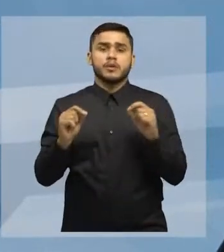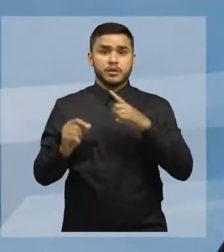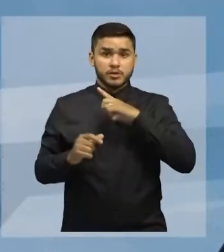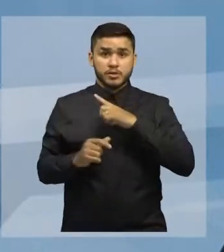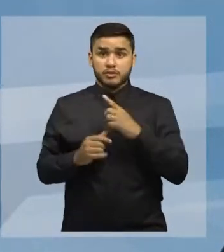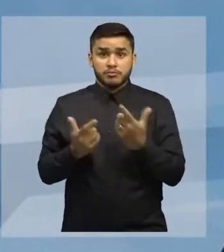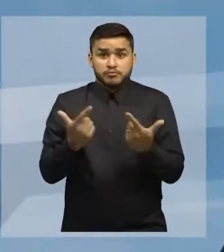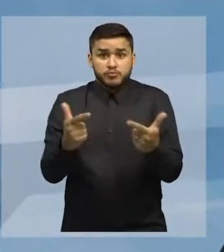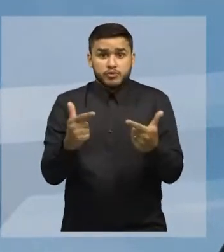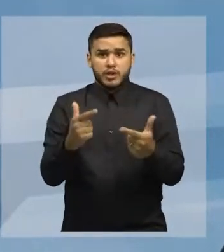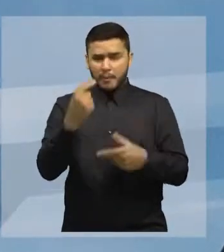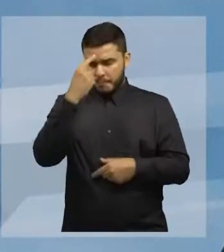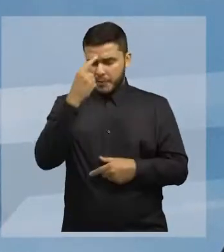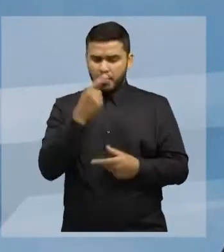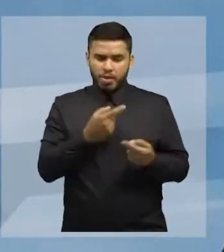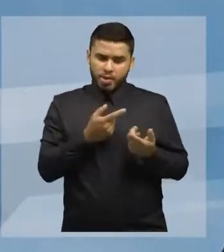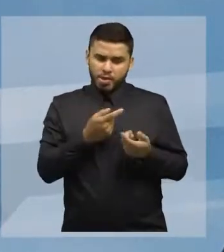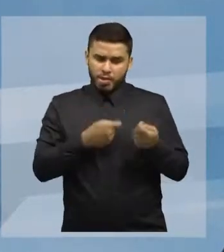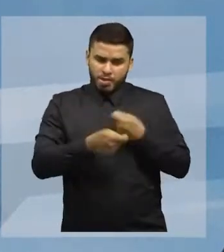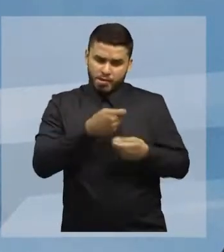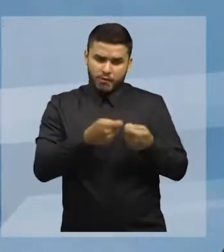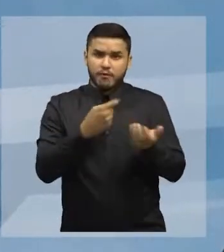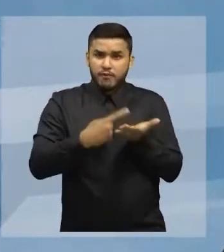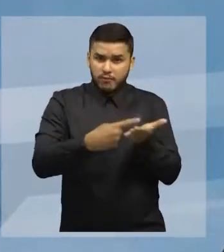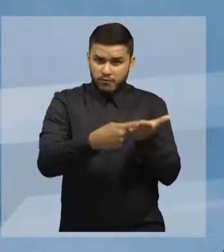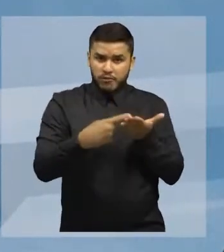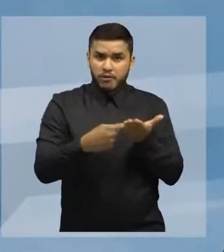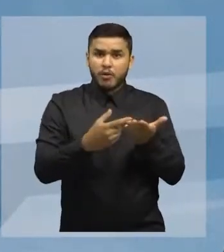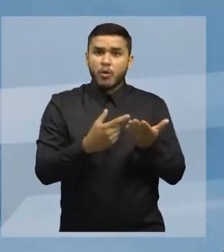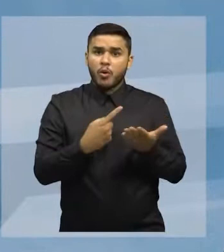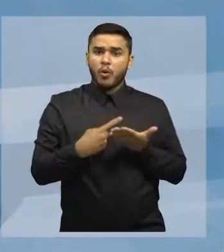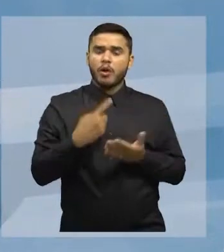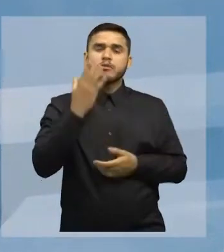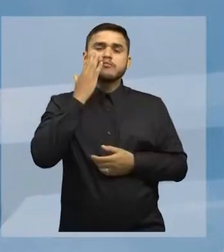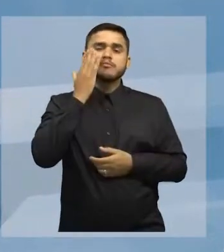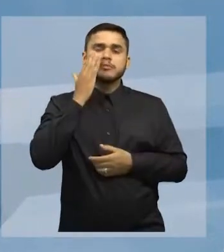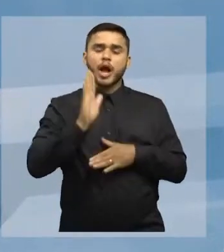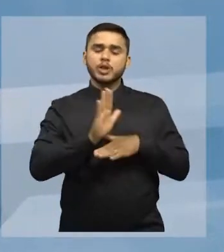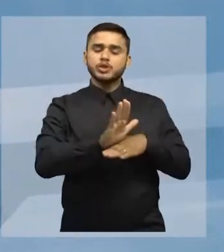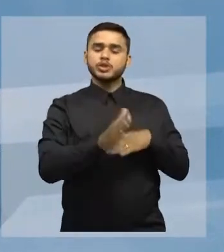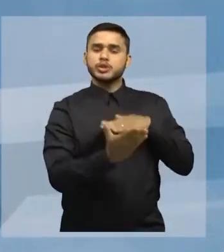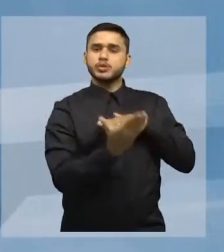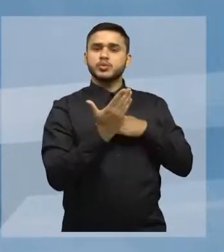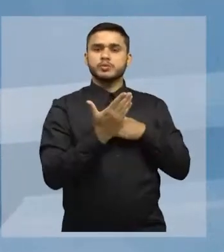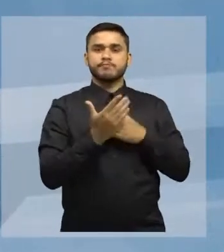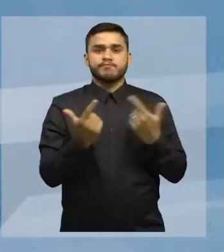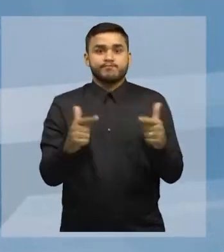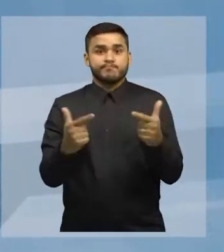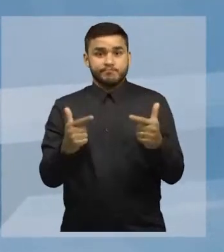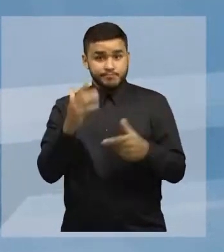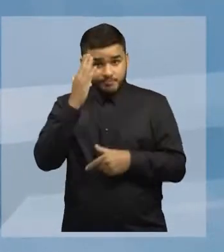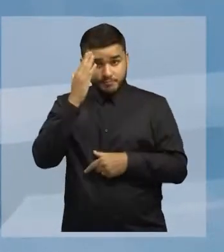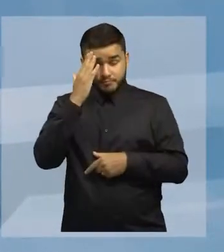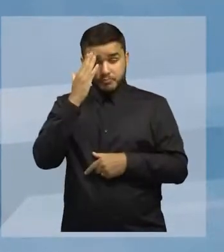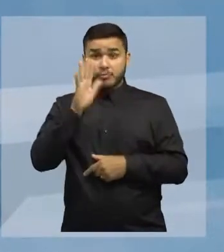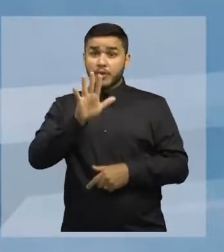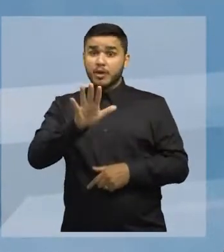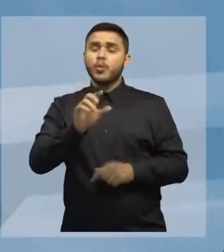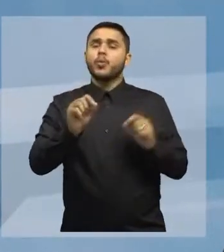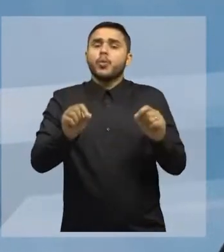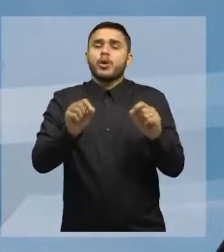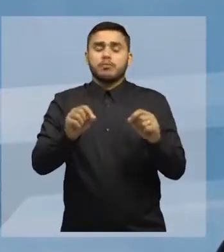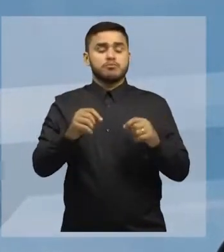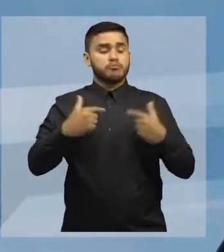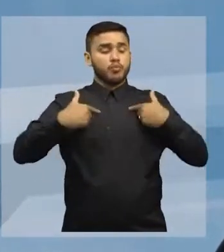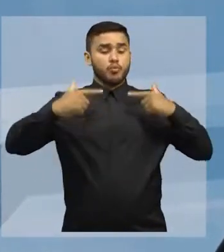que não se submete a esse toma lá, dá cá, e o que tem se verificado é que ele manda os projetos de reforma para o Congresso e depois dá as